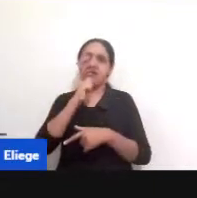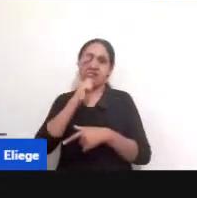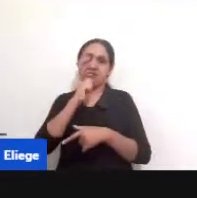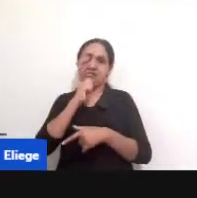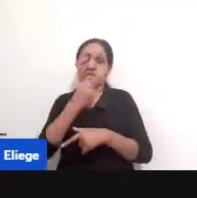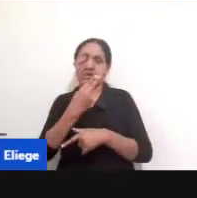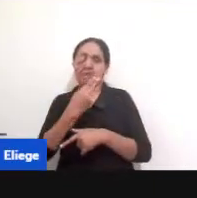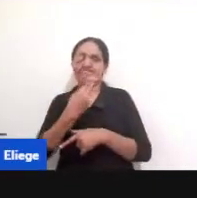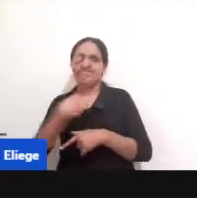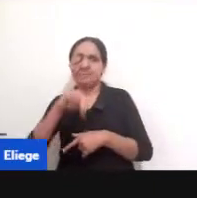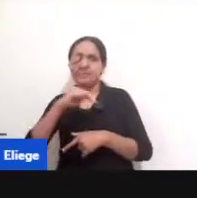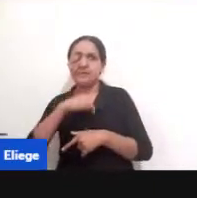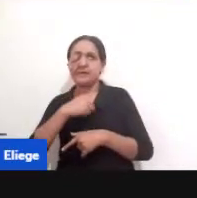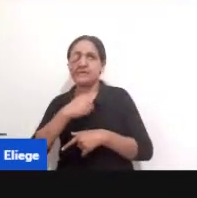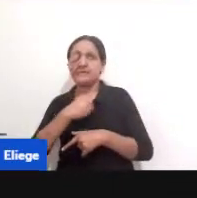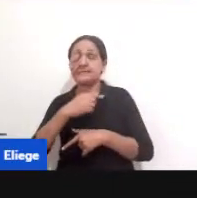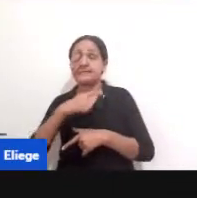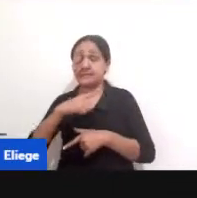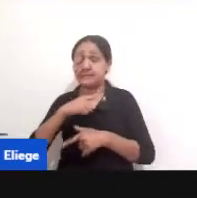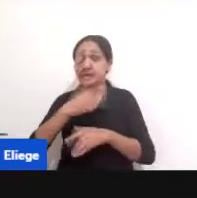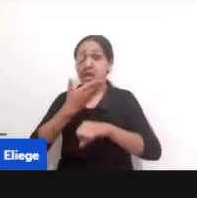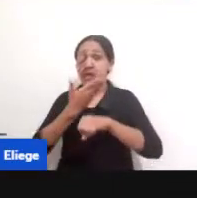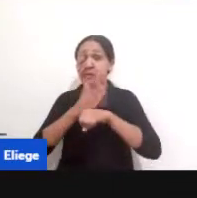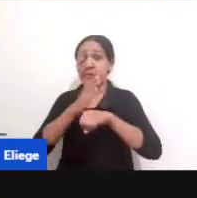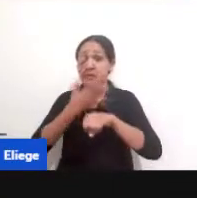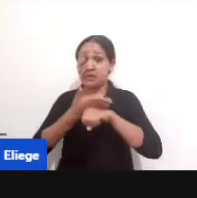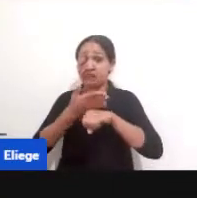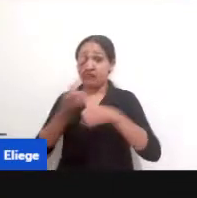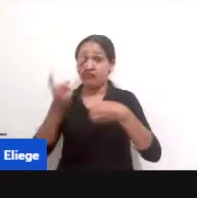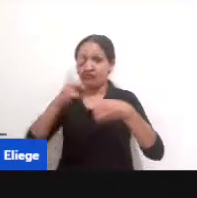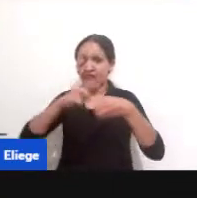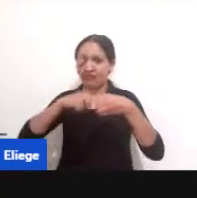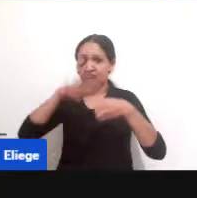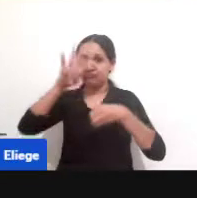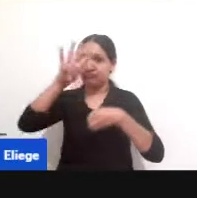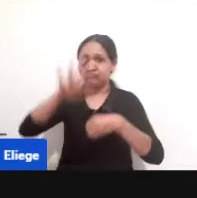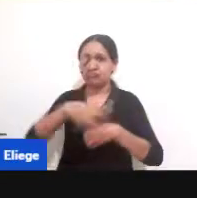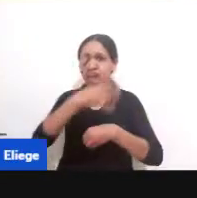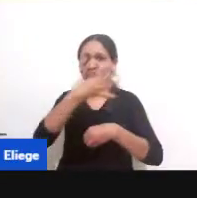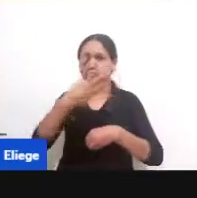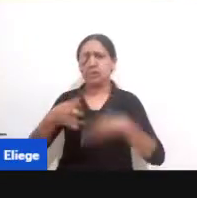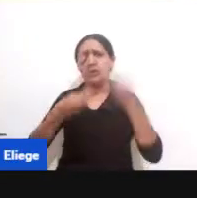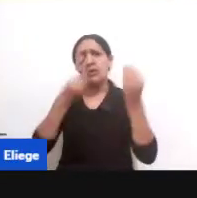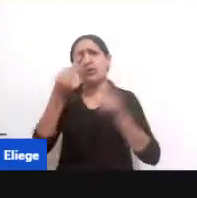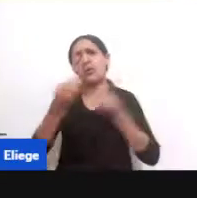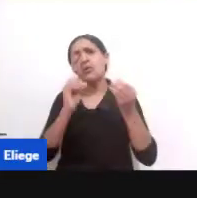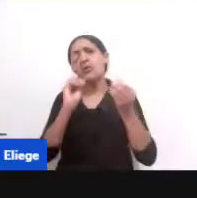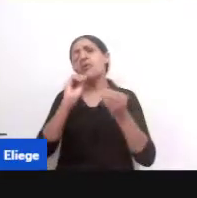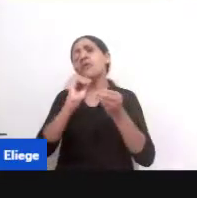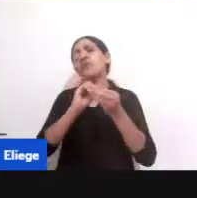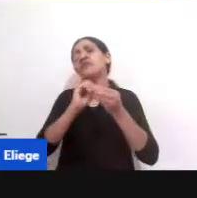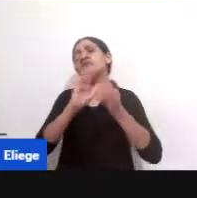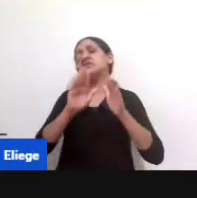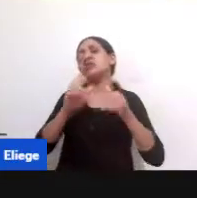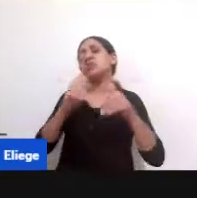prática escalonada, como que nós vamos fazer, né? Quando que nós vamos fazer? Então, o quando chegou,